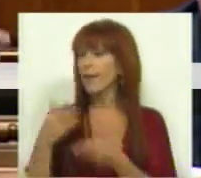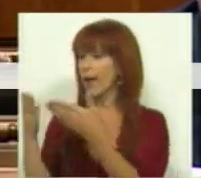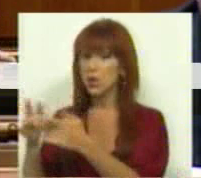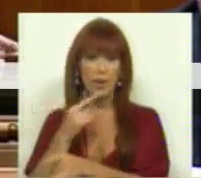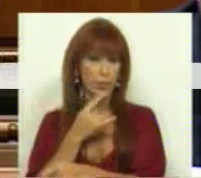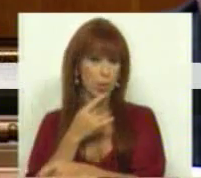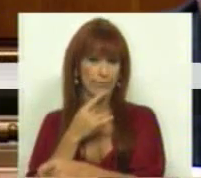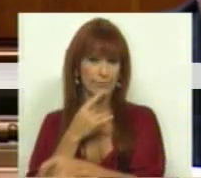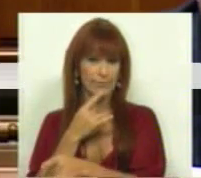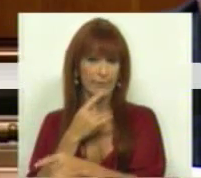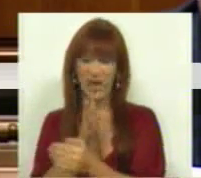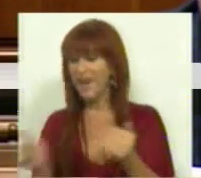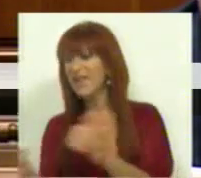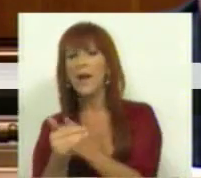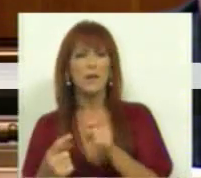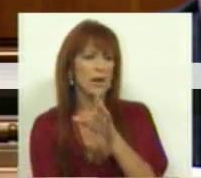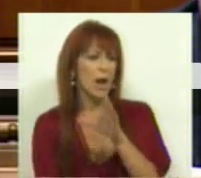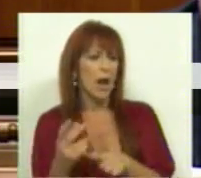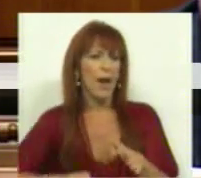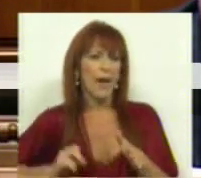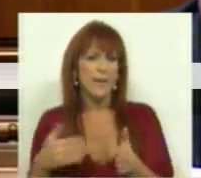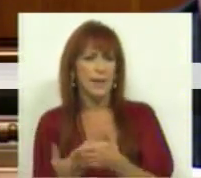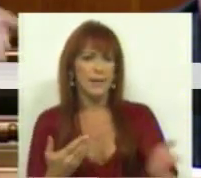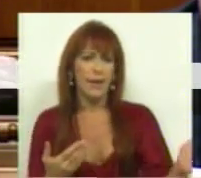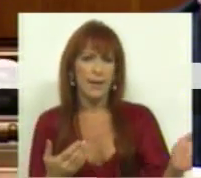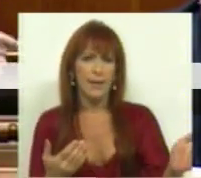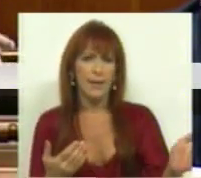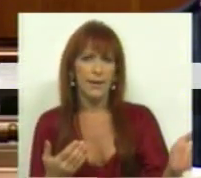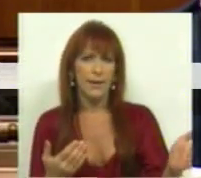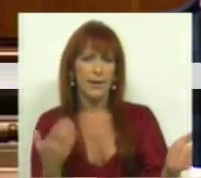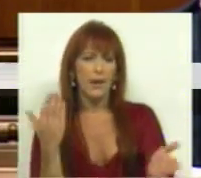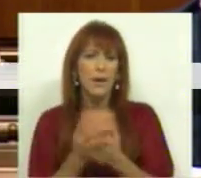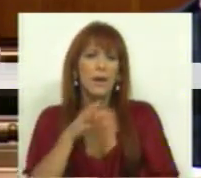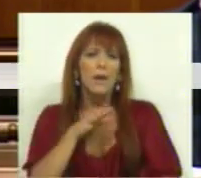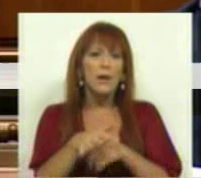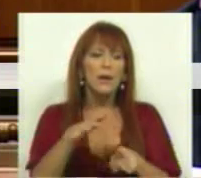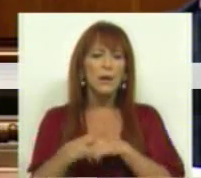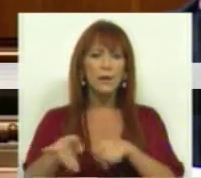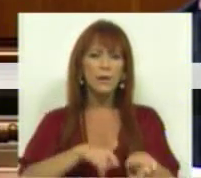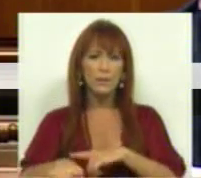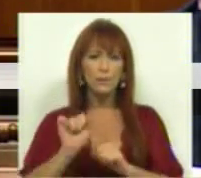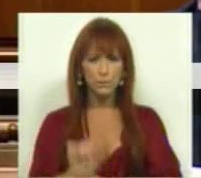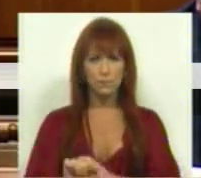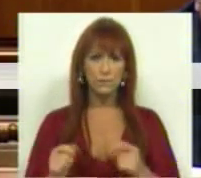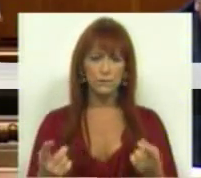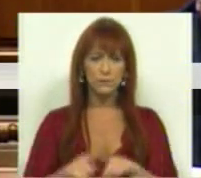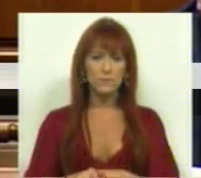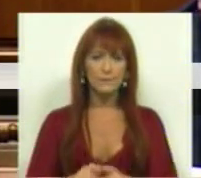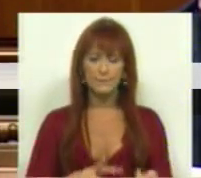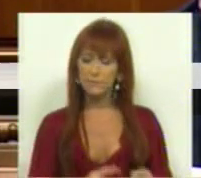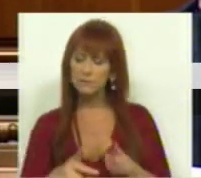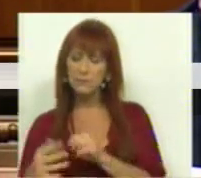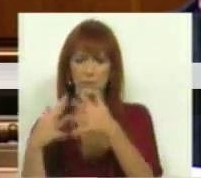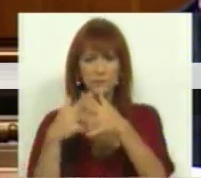contribuir muito, de forma indireta, para a criação dessa riqueza. Basta ver o impacto que as políticas de